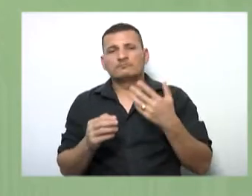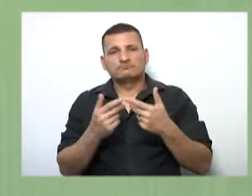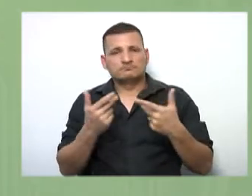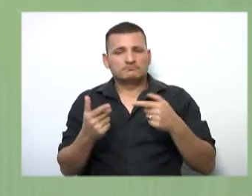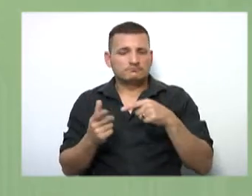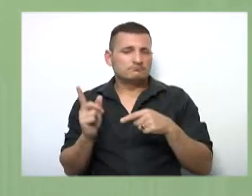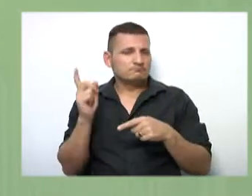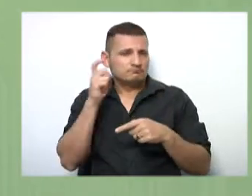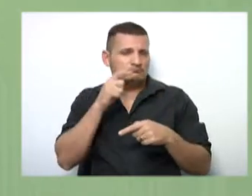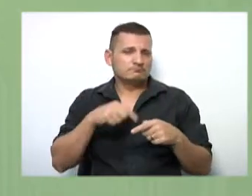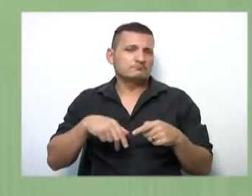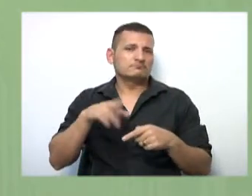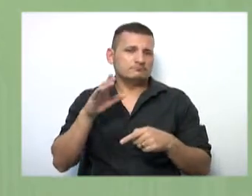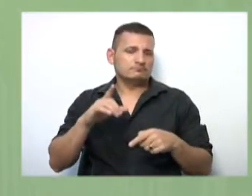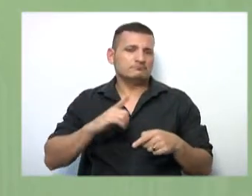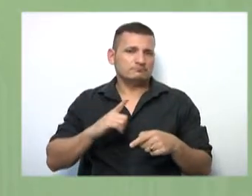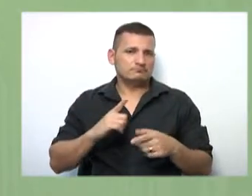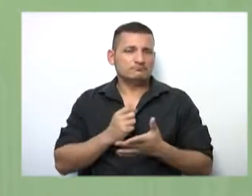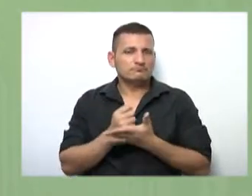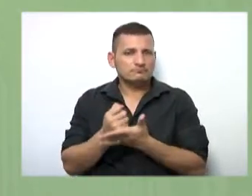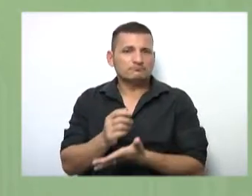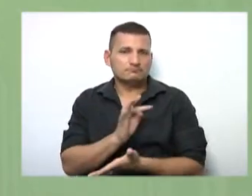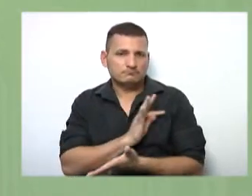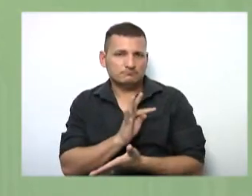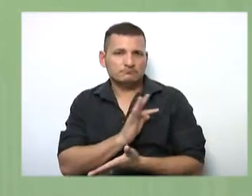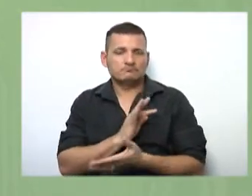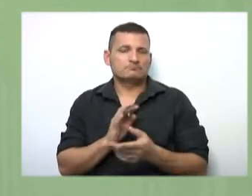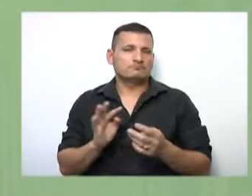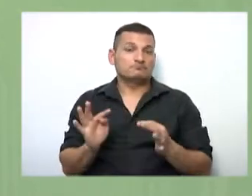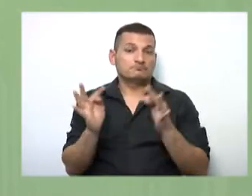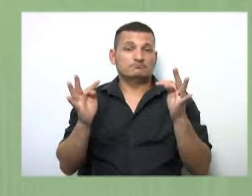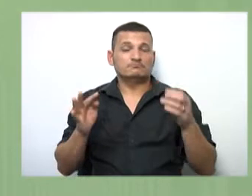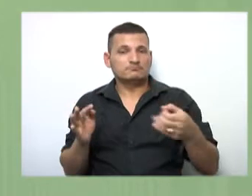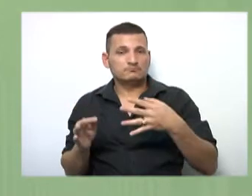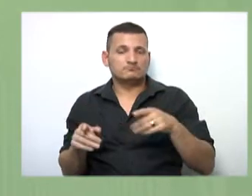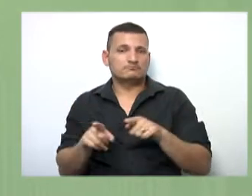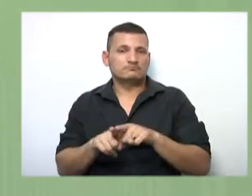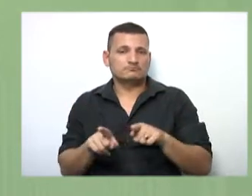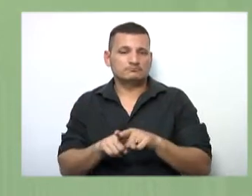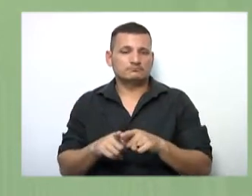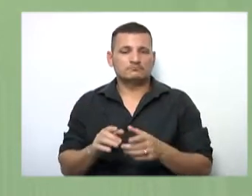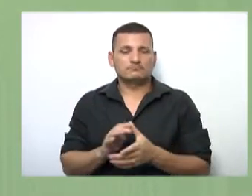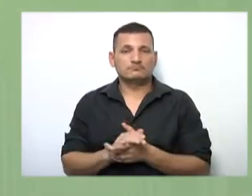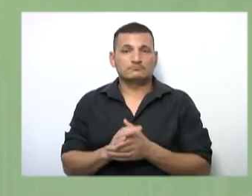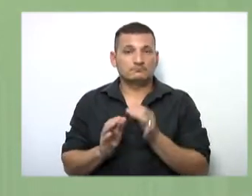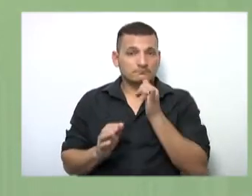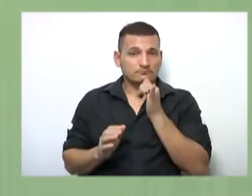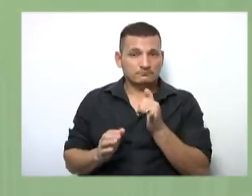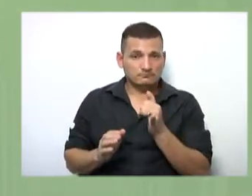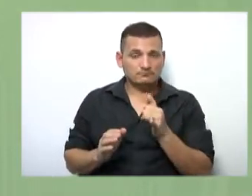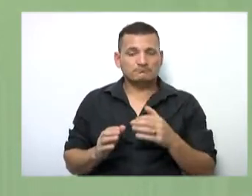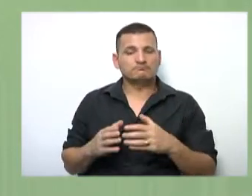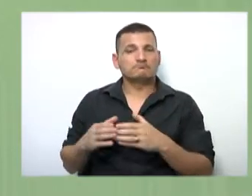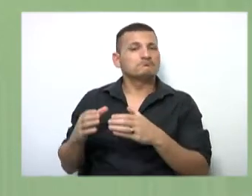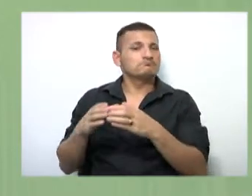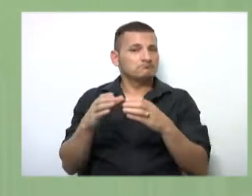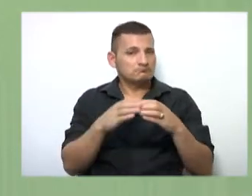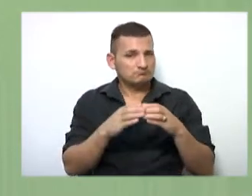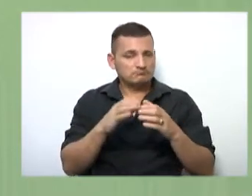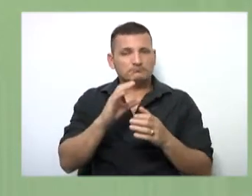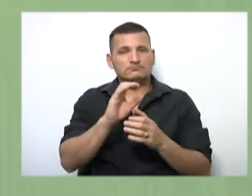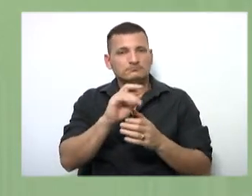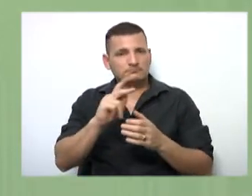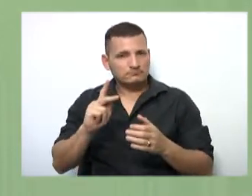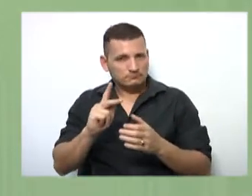dificuldade de acesso à assistência técnica, acesso a novas tecnologias. E organizado em associações e principalmente